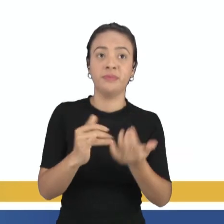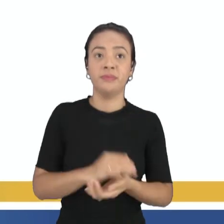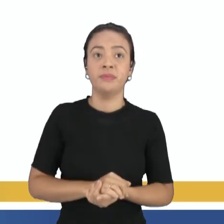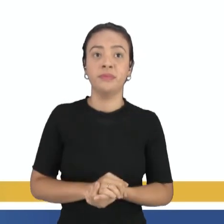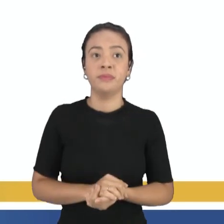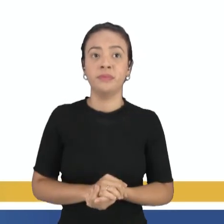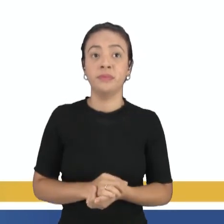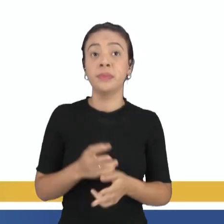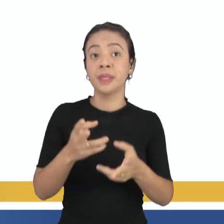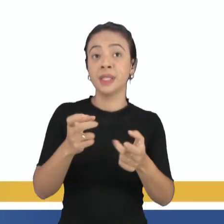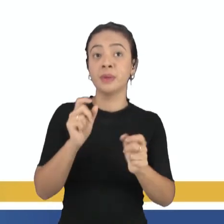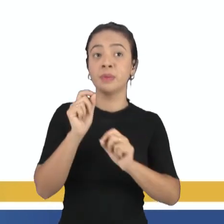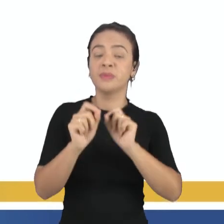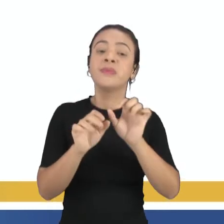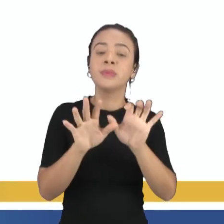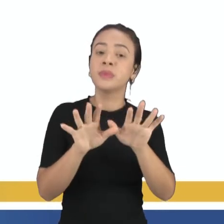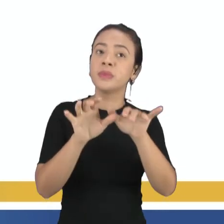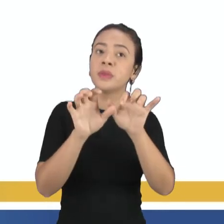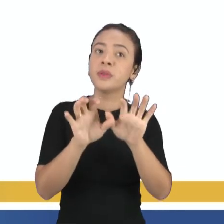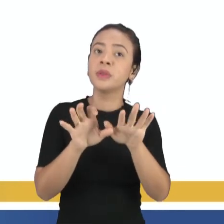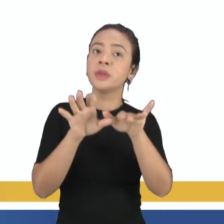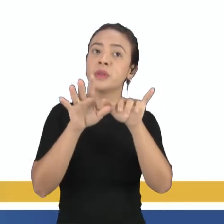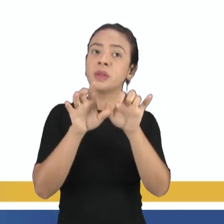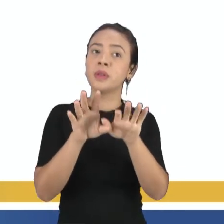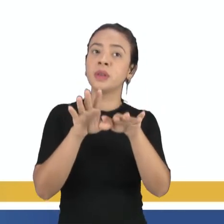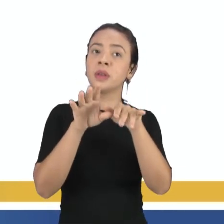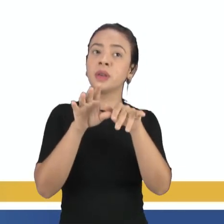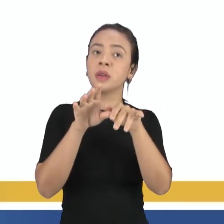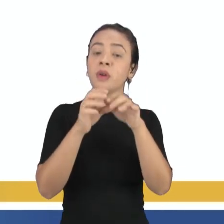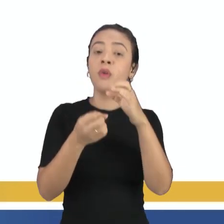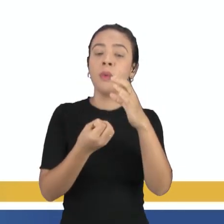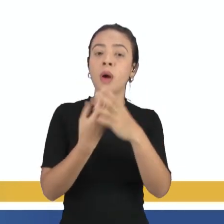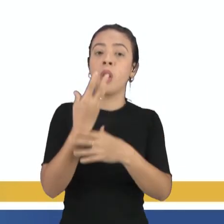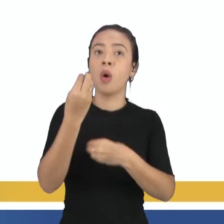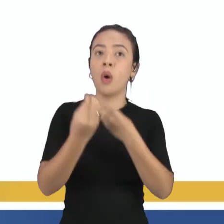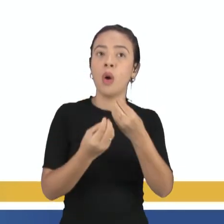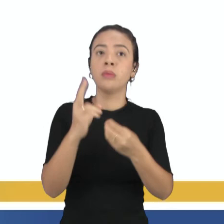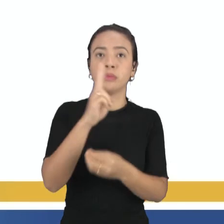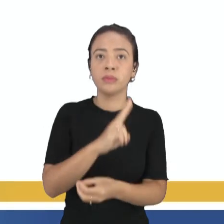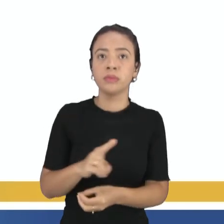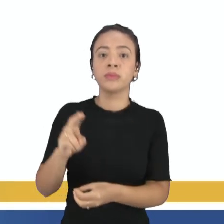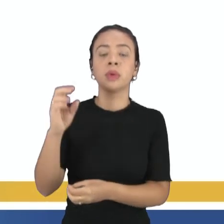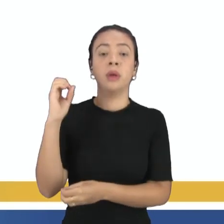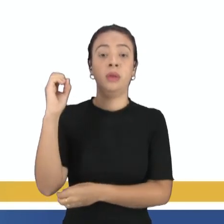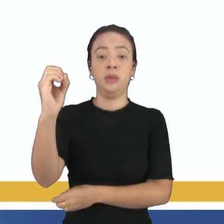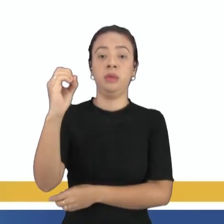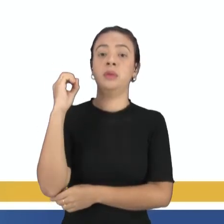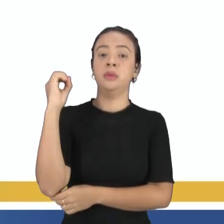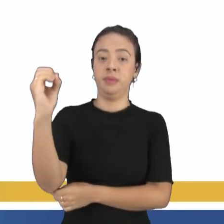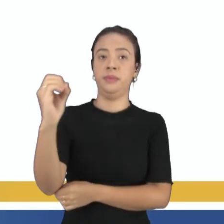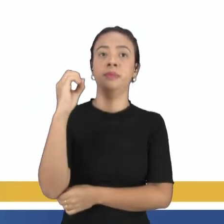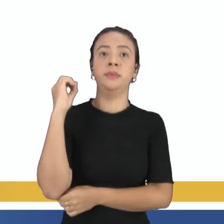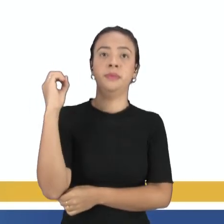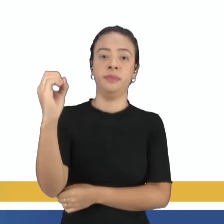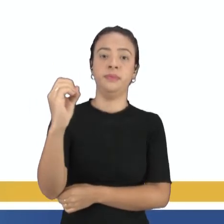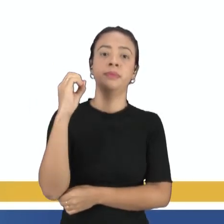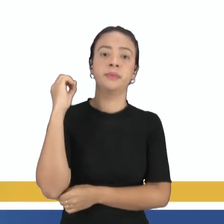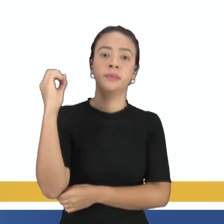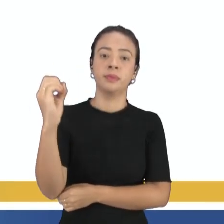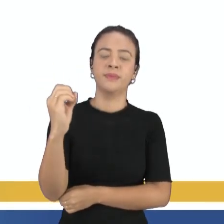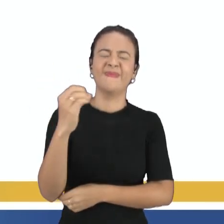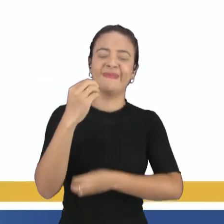ok? Percebemos que os pássaros foram formados a partir de translações, ou